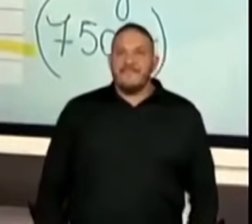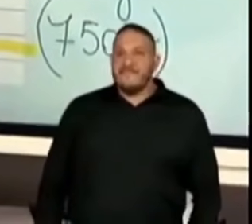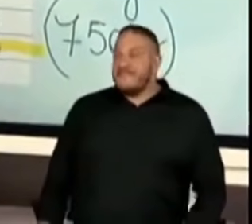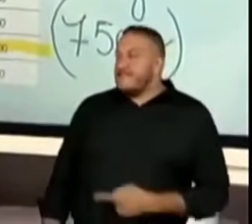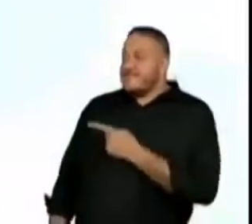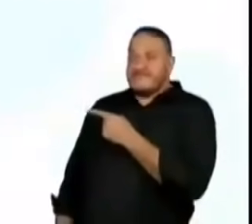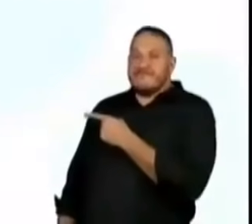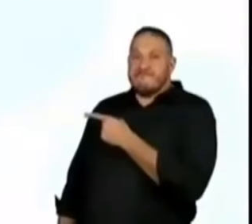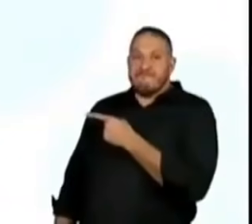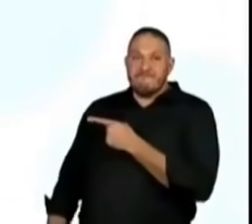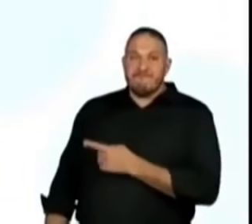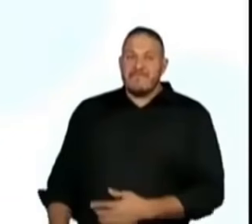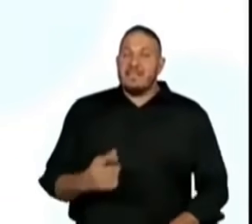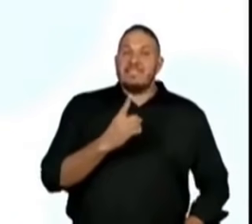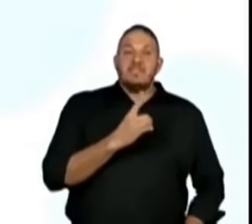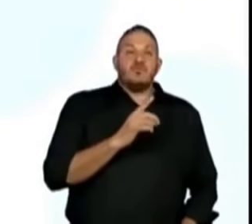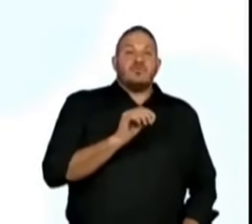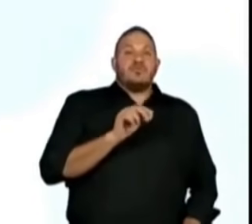Preço de 1 quilo,